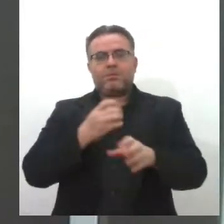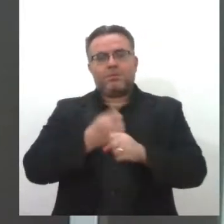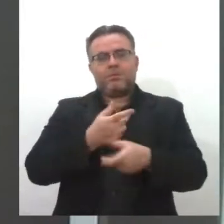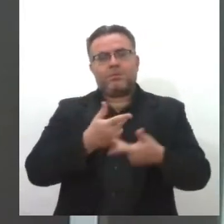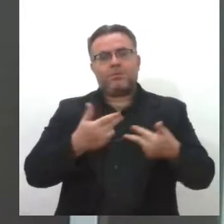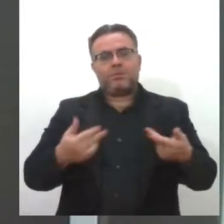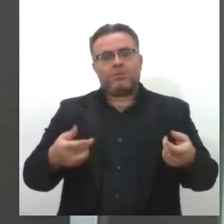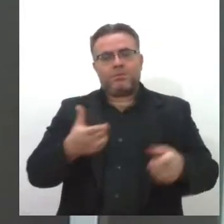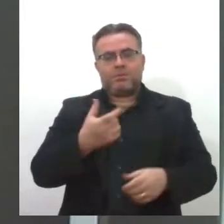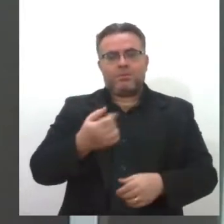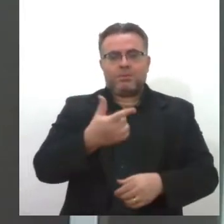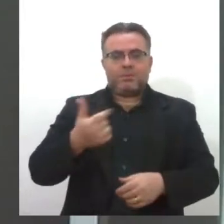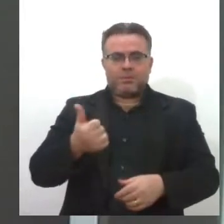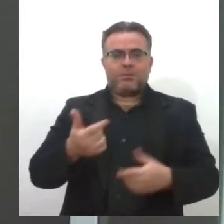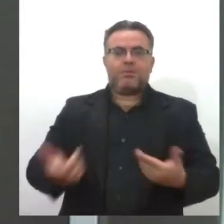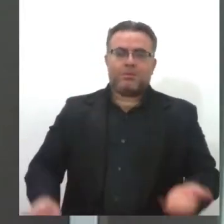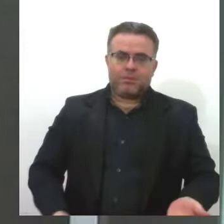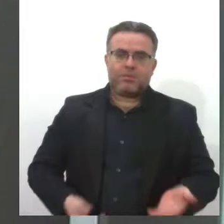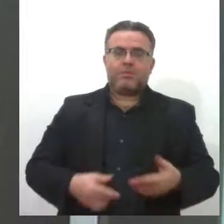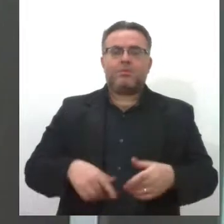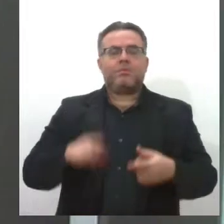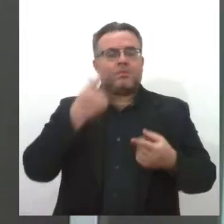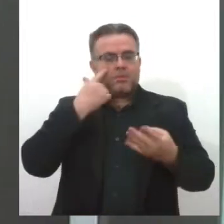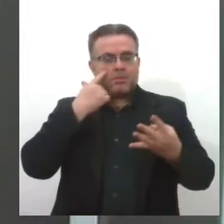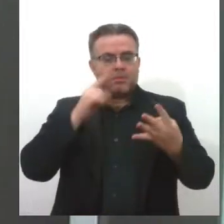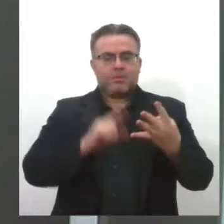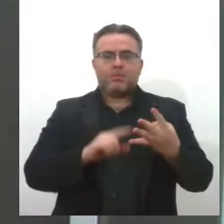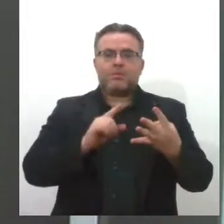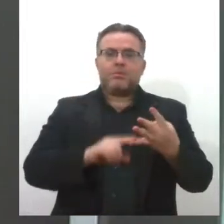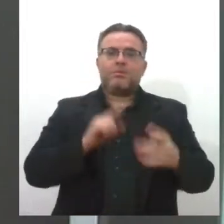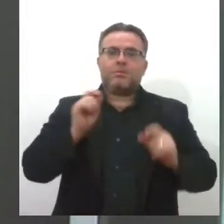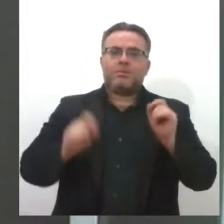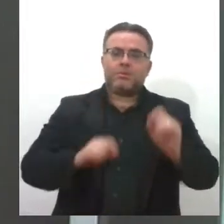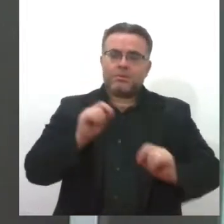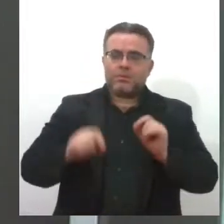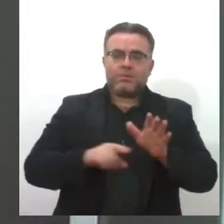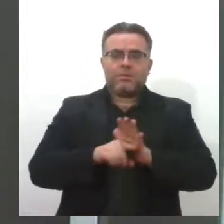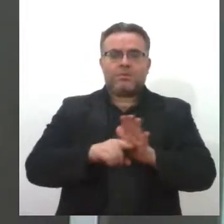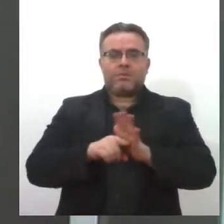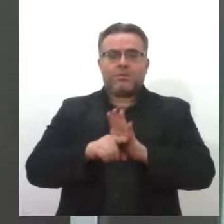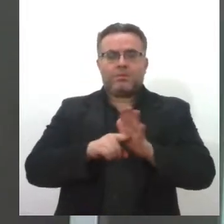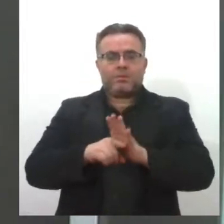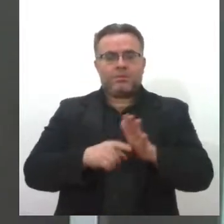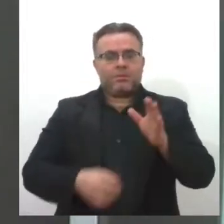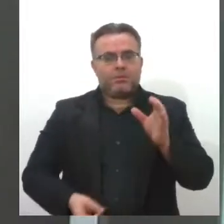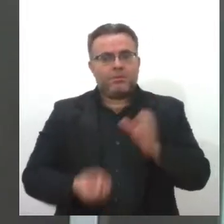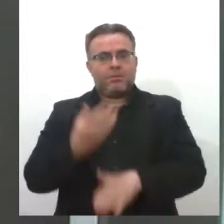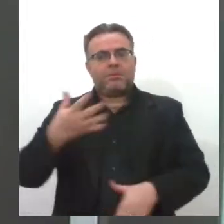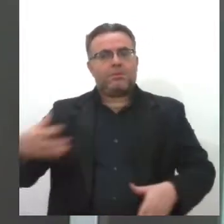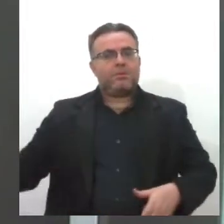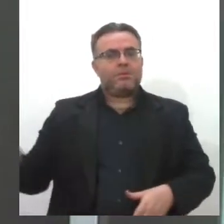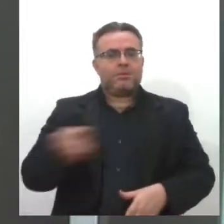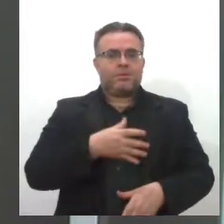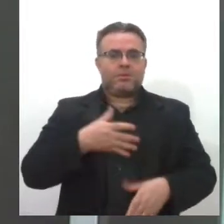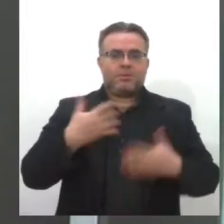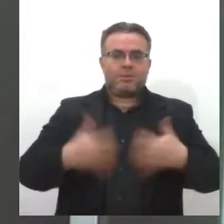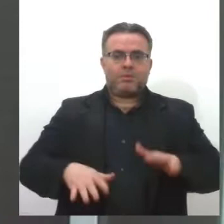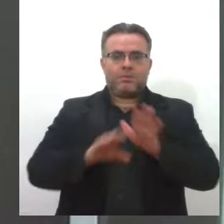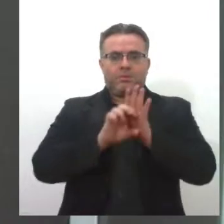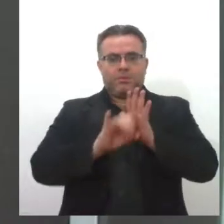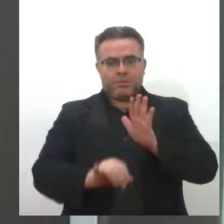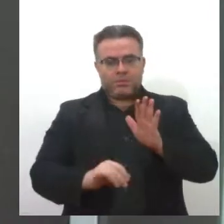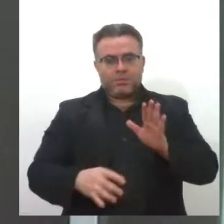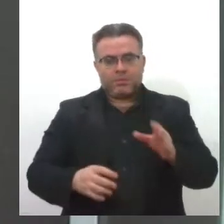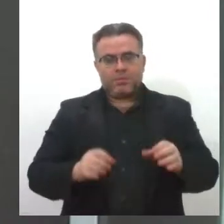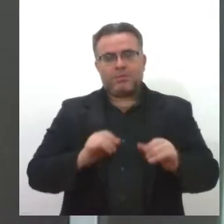de 2021. E veja também, Fundação de Apoio à Pesquisa e à Inovação prorroga edital para bolsas de